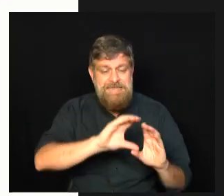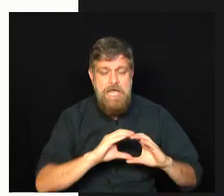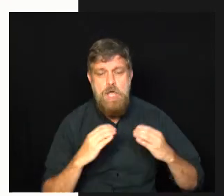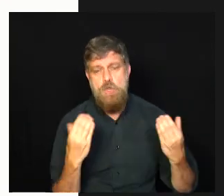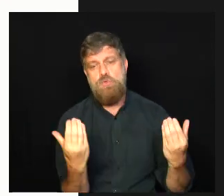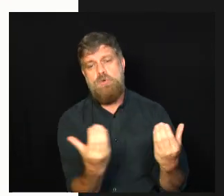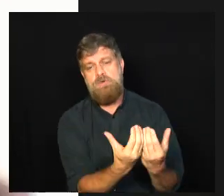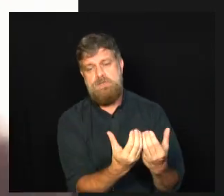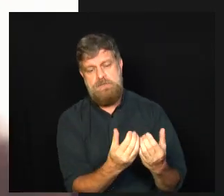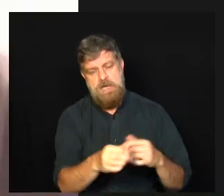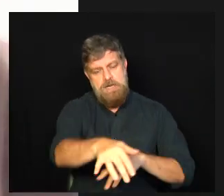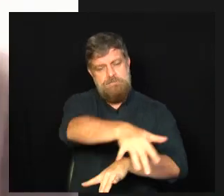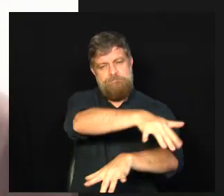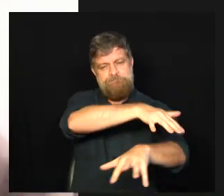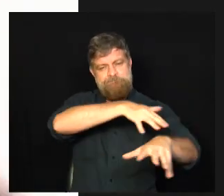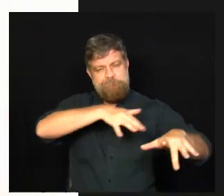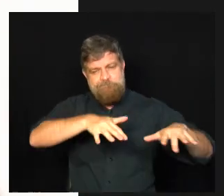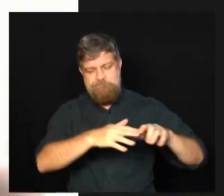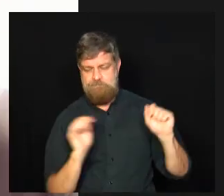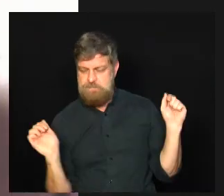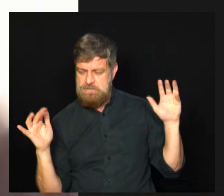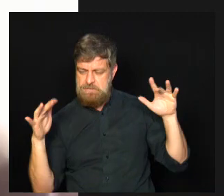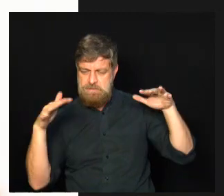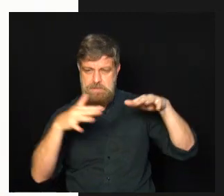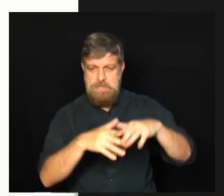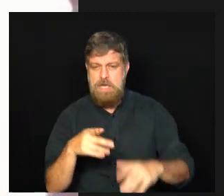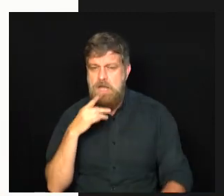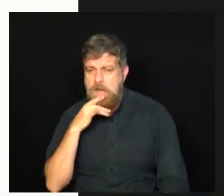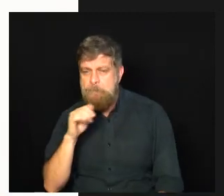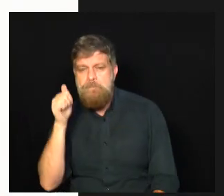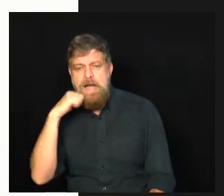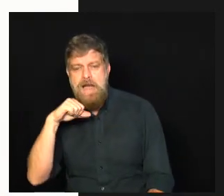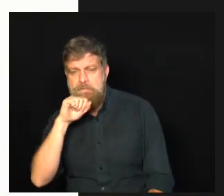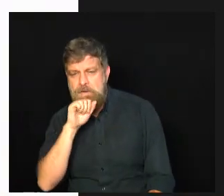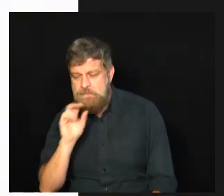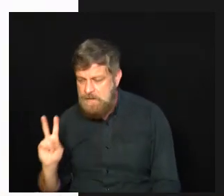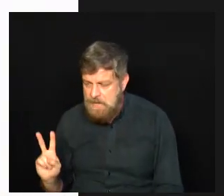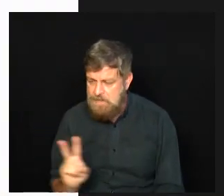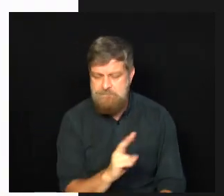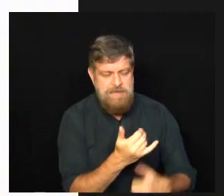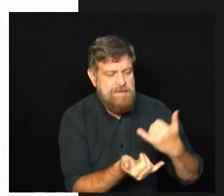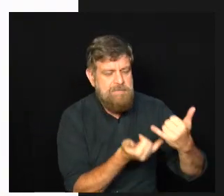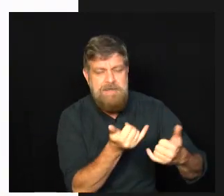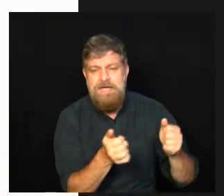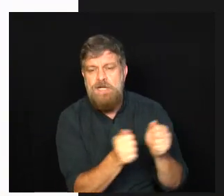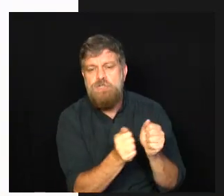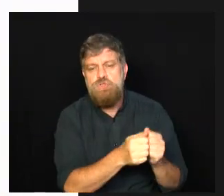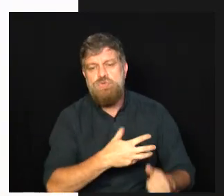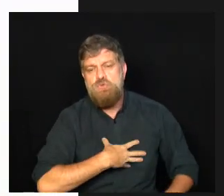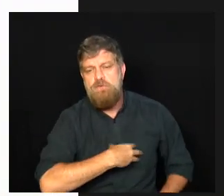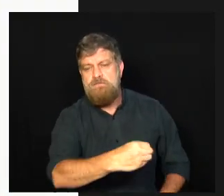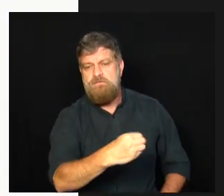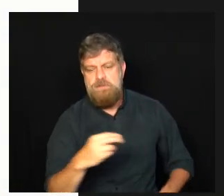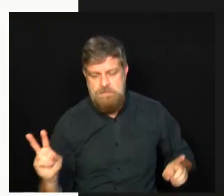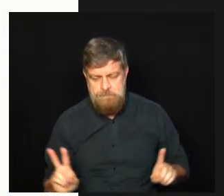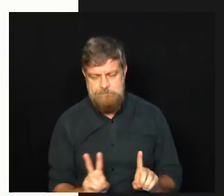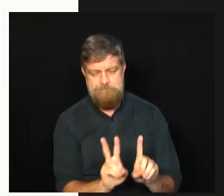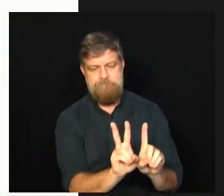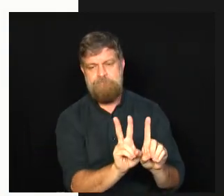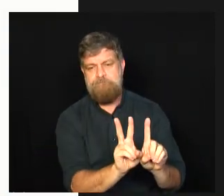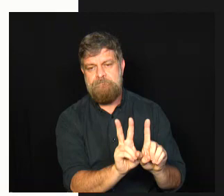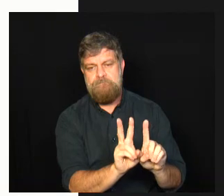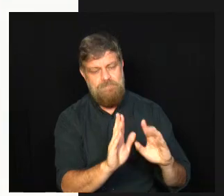comunitários, onde as pais e as mães podem vir brincar com as crianças, né?